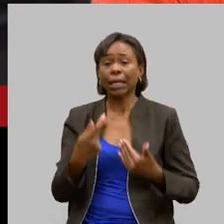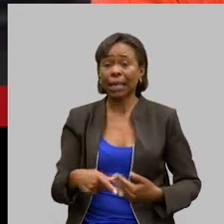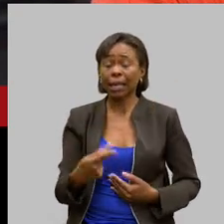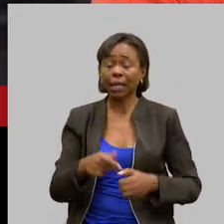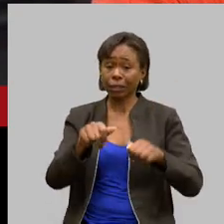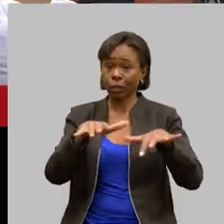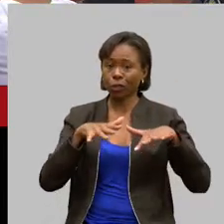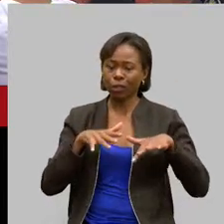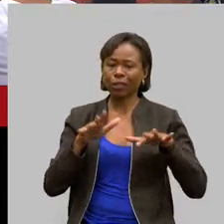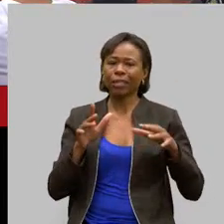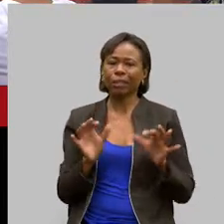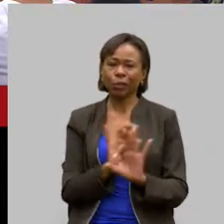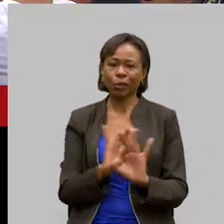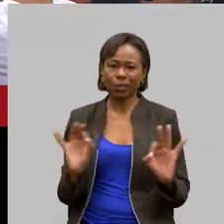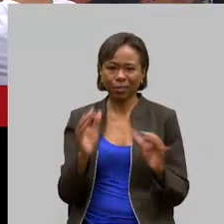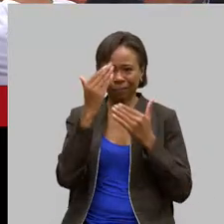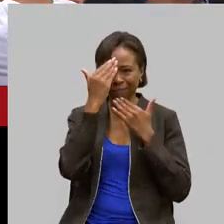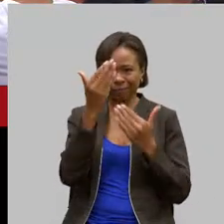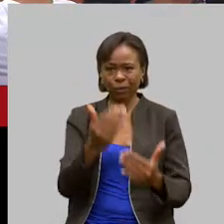Profa muito